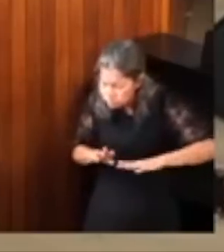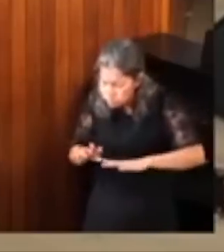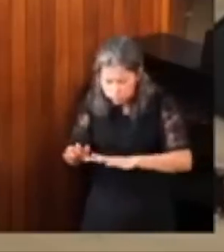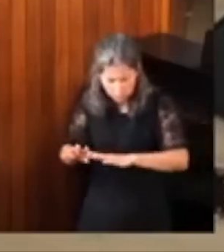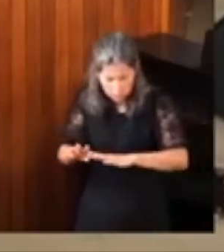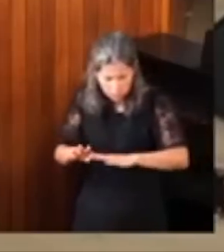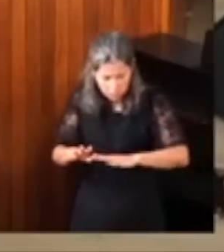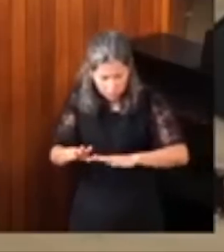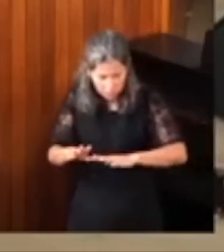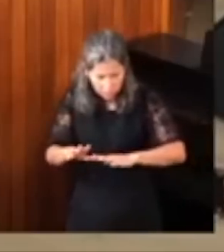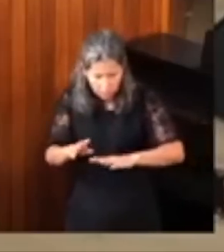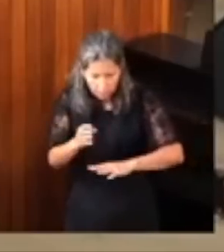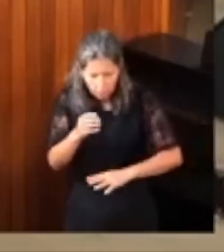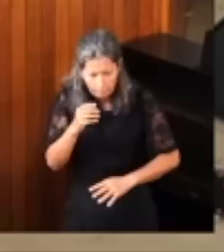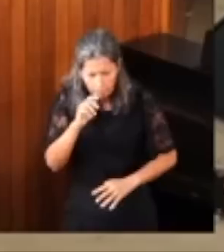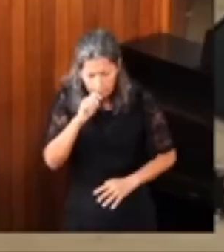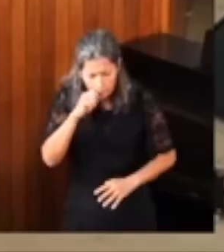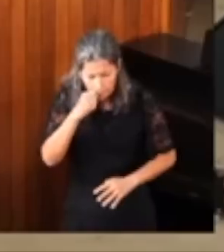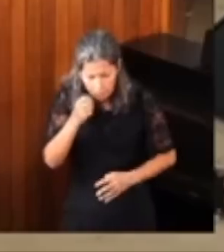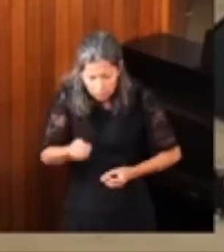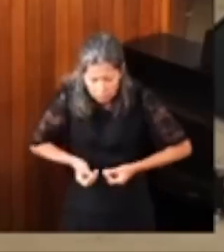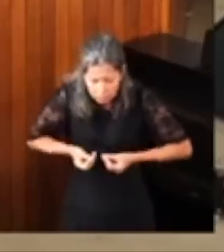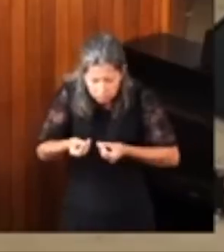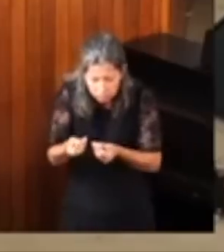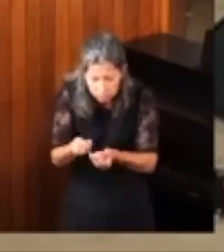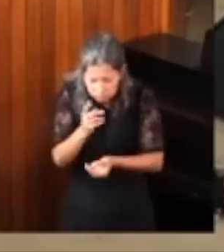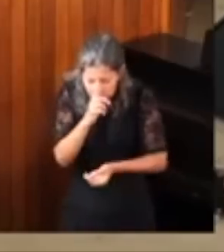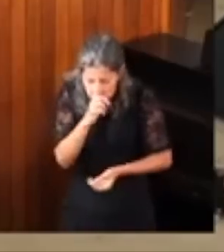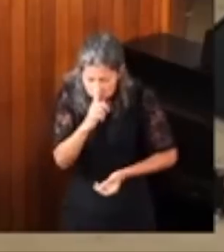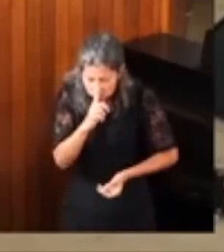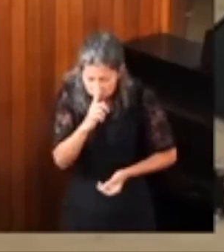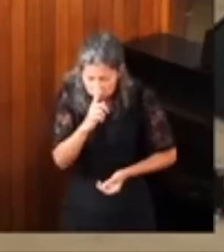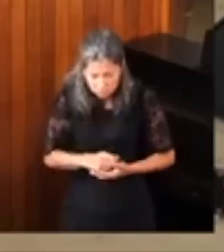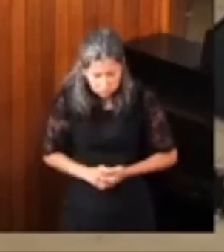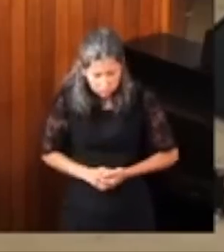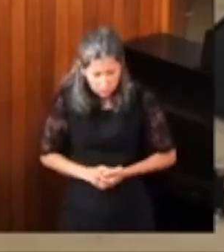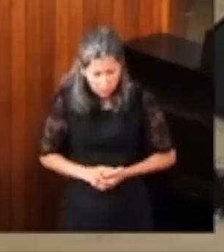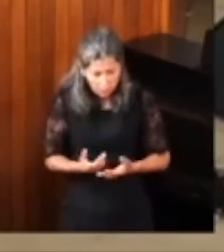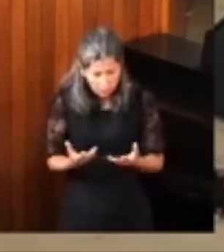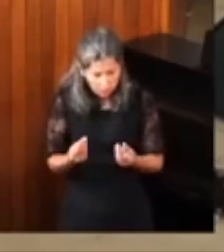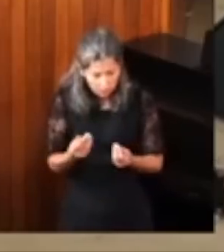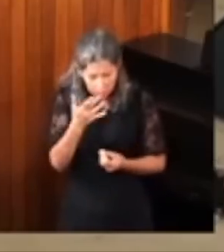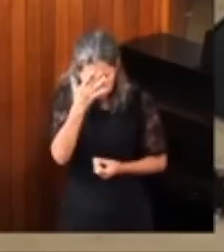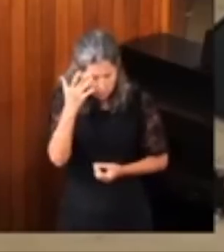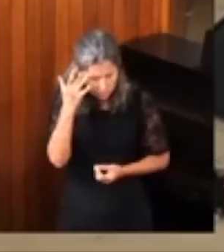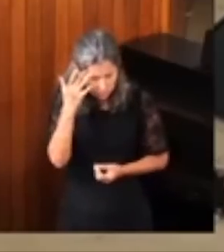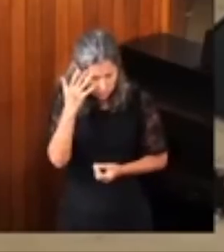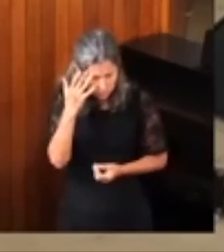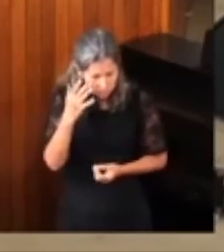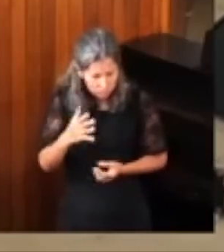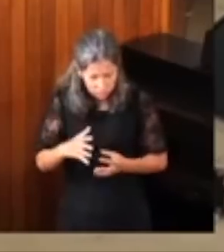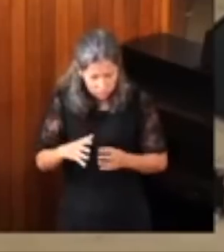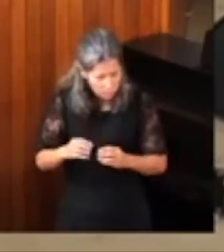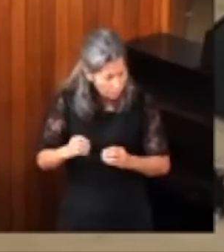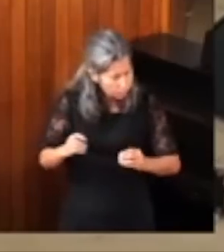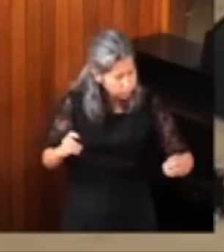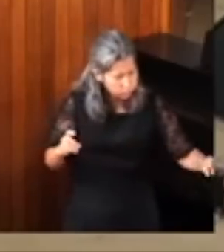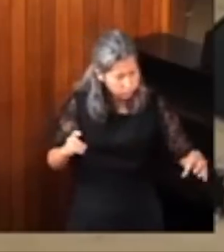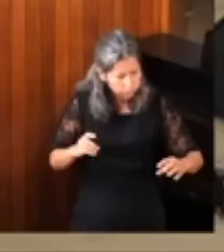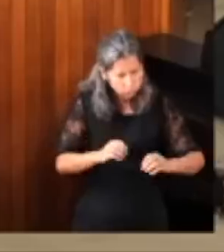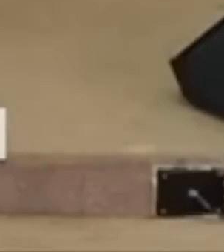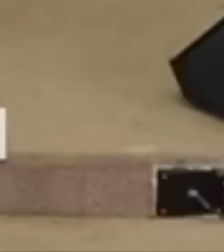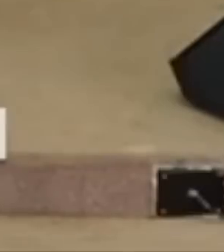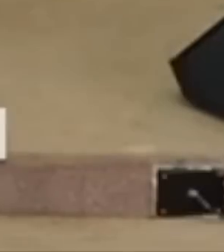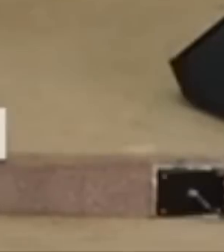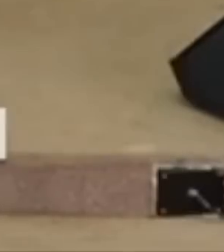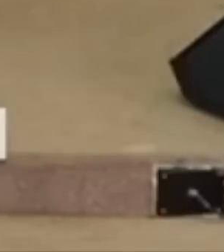Jesus? Cadê as pessoas? A imensa maioria foi embora, dispersou. Muitos criam que Jesus ia ser um